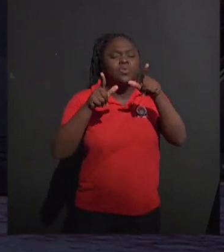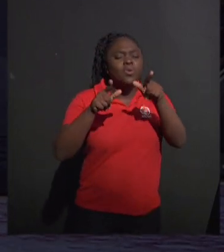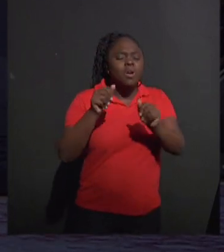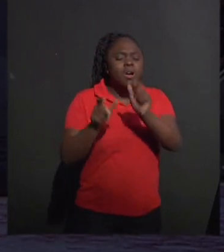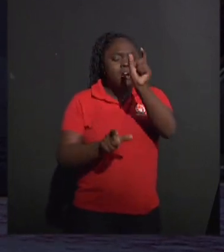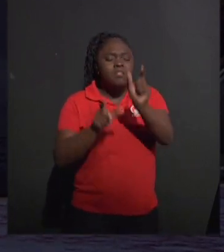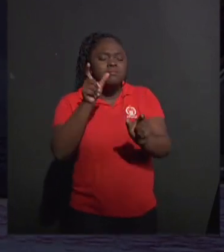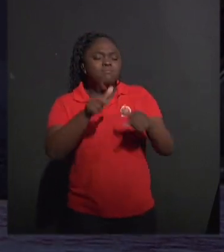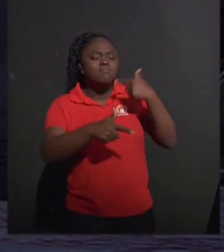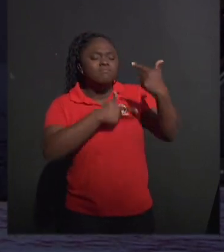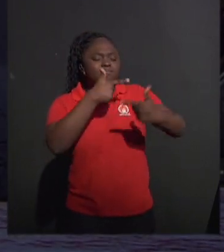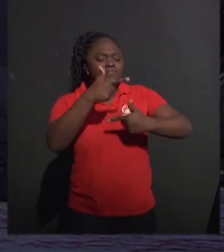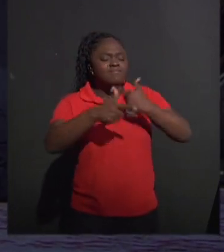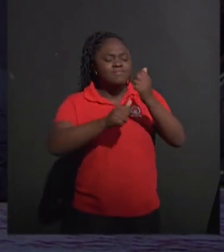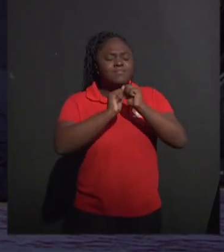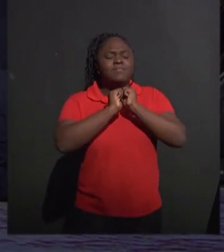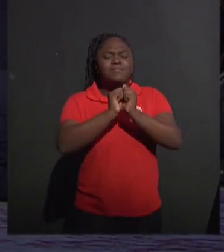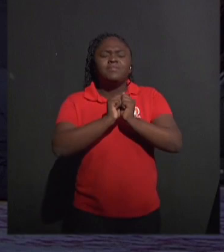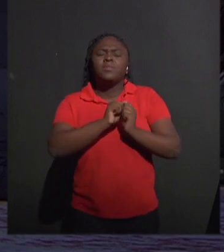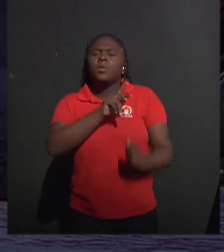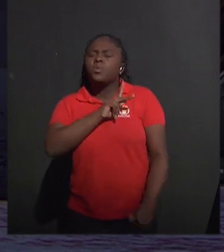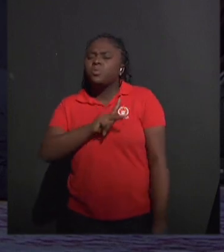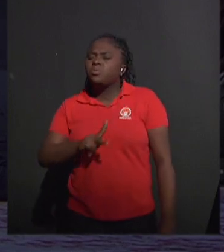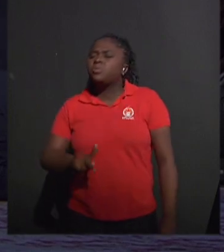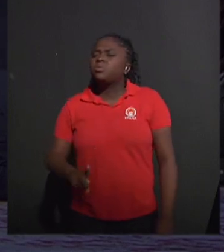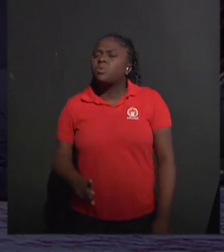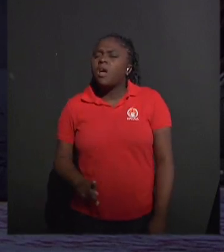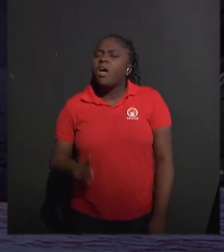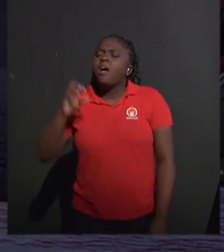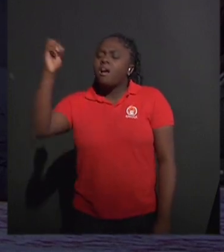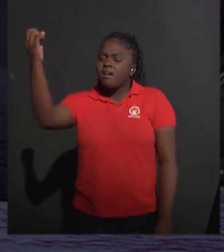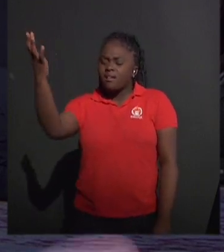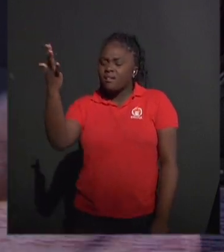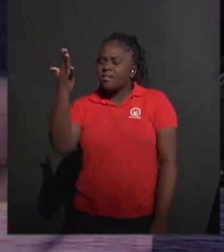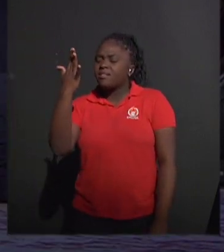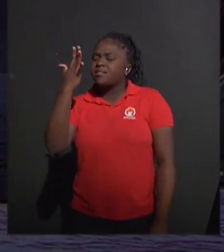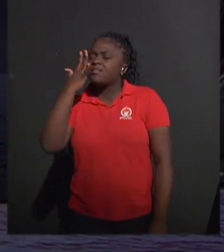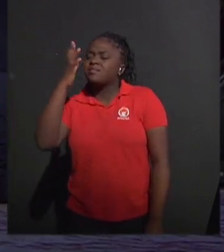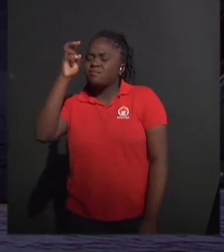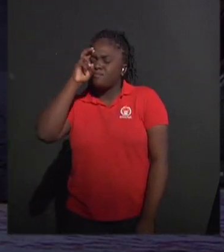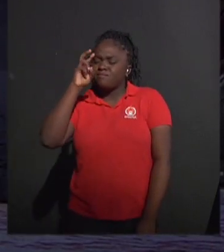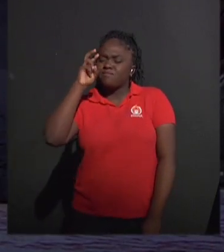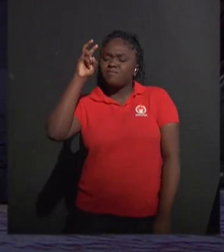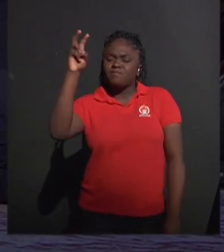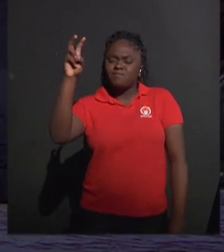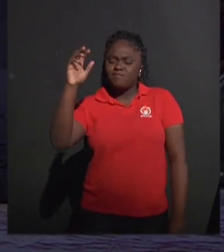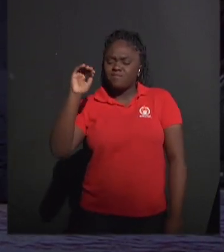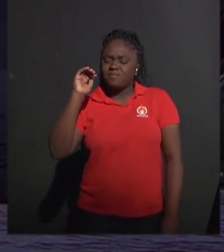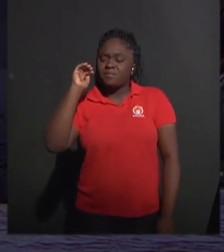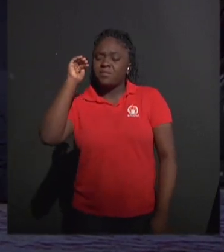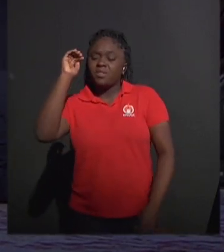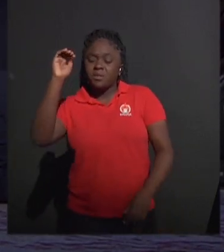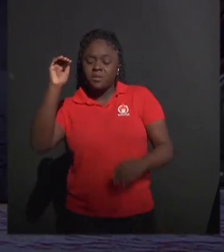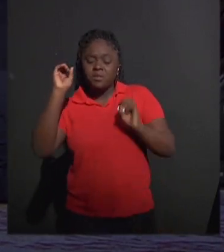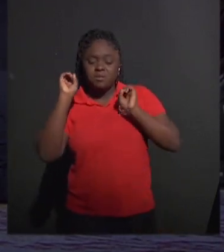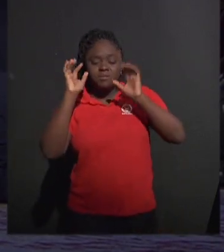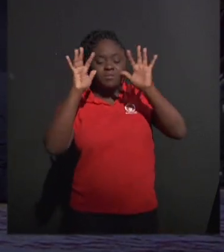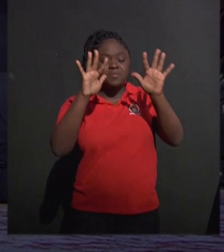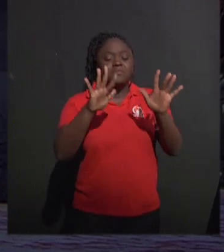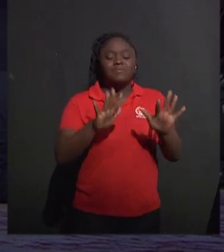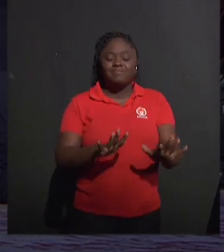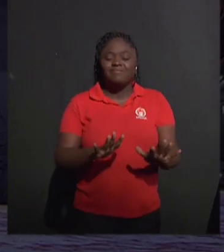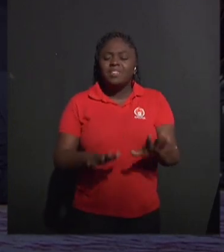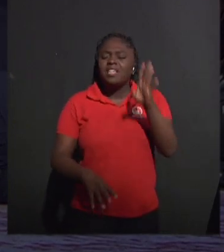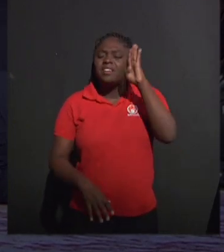Senhor. Conceda a cada um deles graça, Tua sabedoria. Ó Deus, principalmente